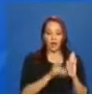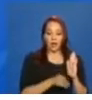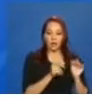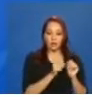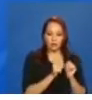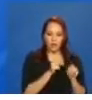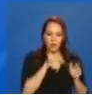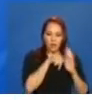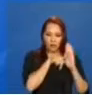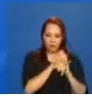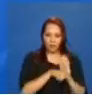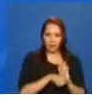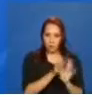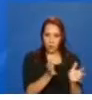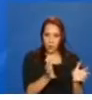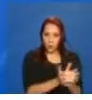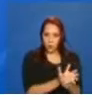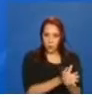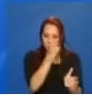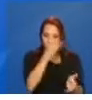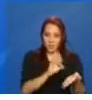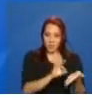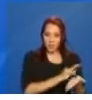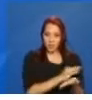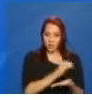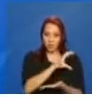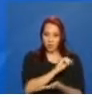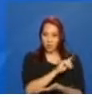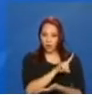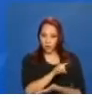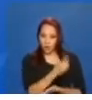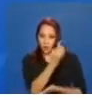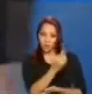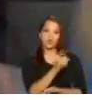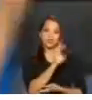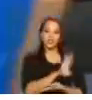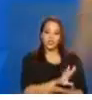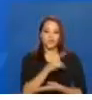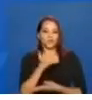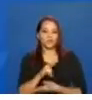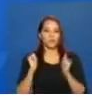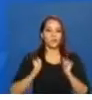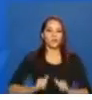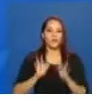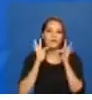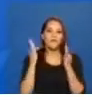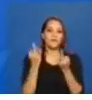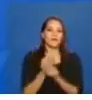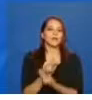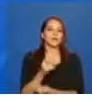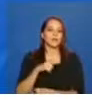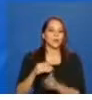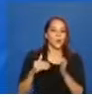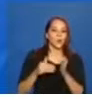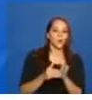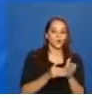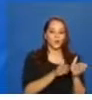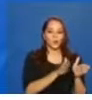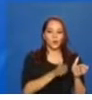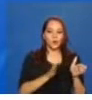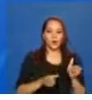desse grupo, dos inscritos no CAD Único, mas fora do Bolsa Família, levou o último